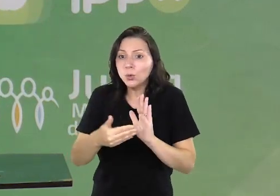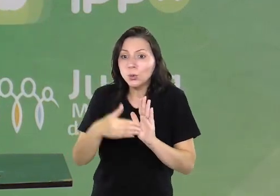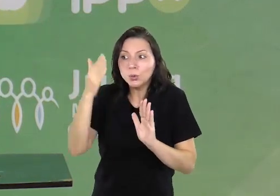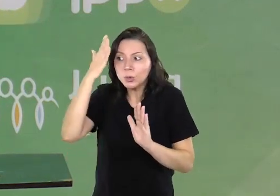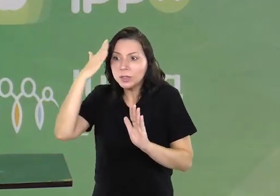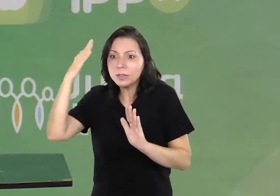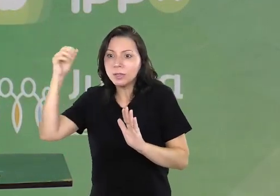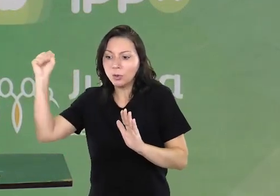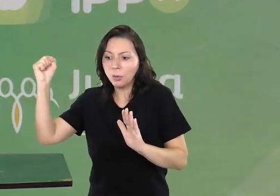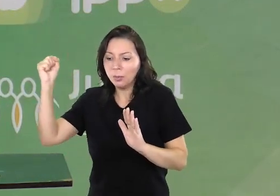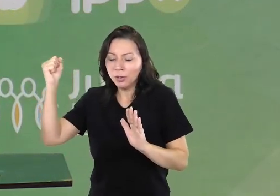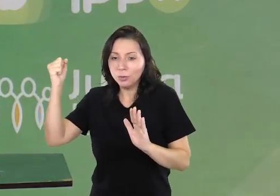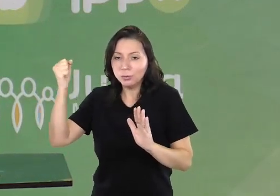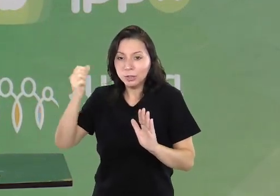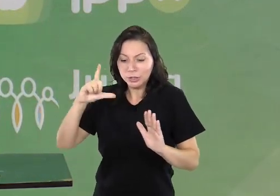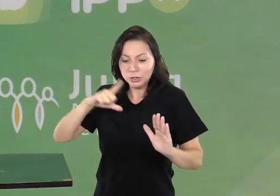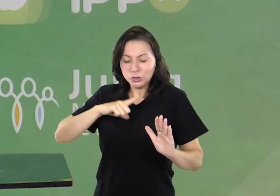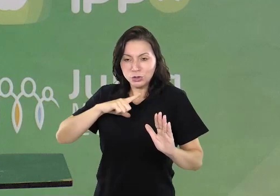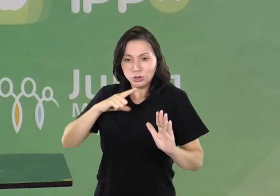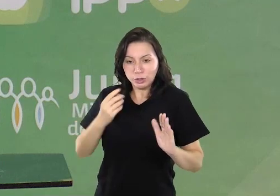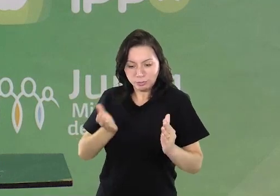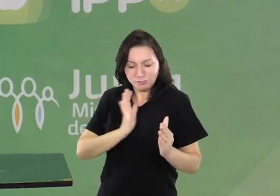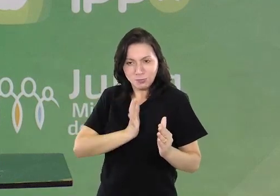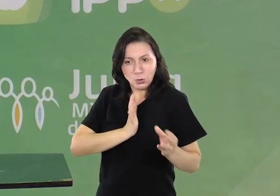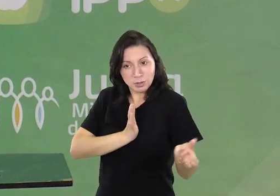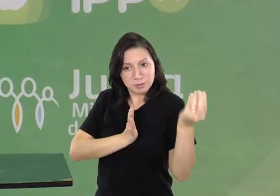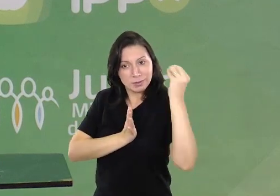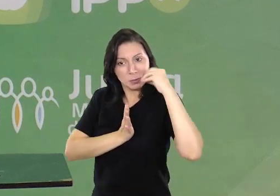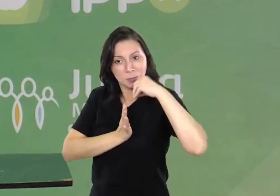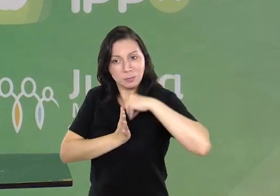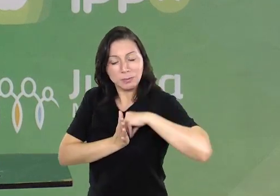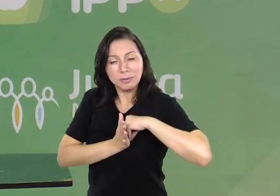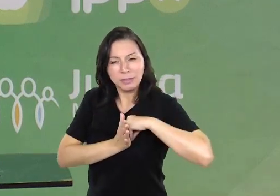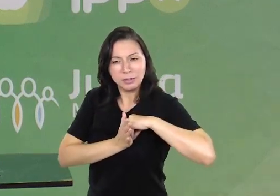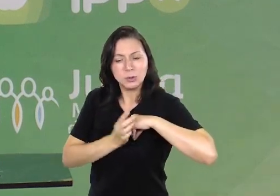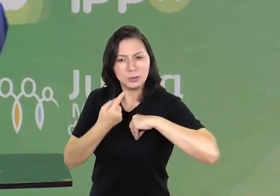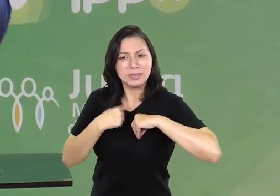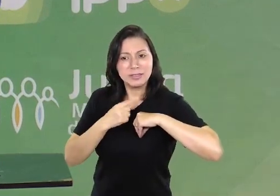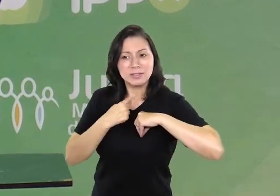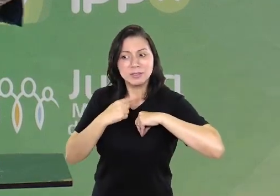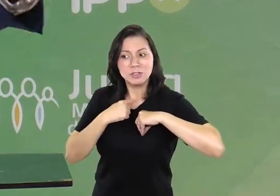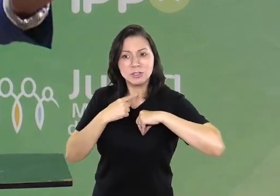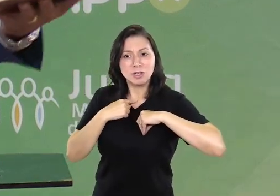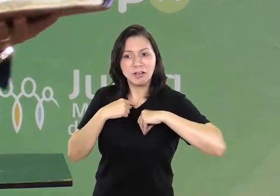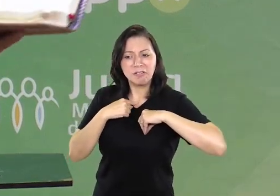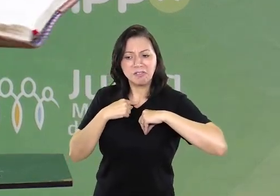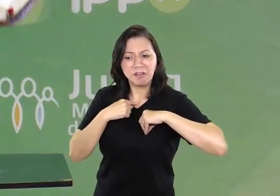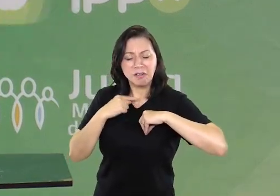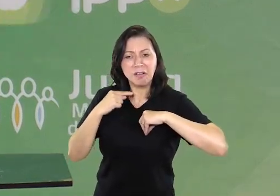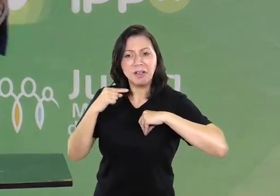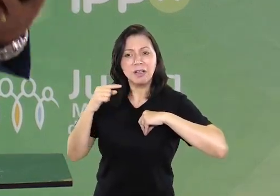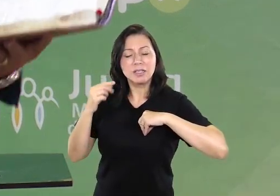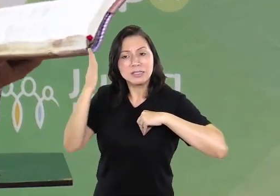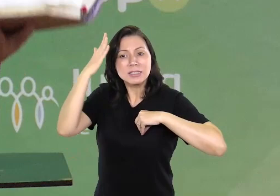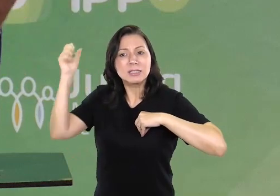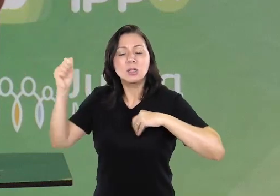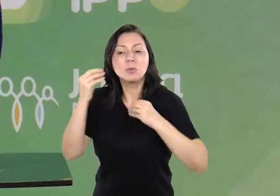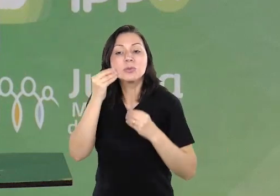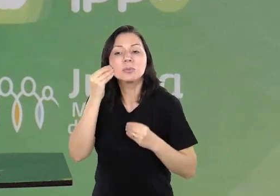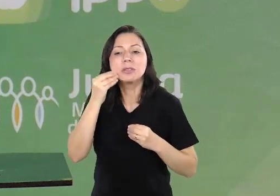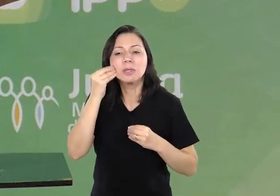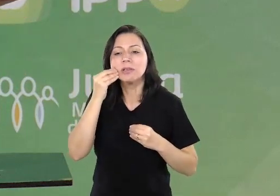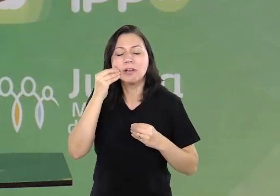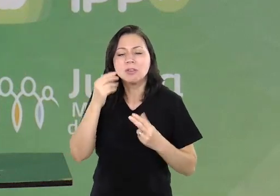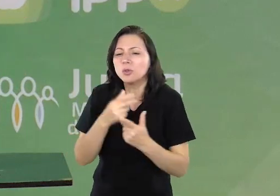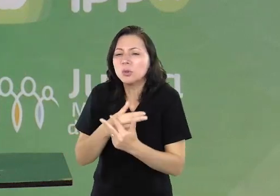coração que podia e tirava os pedidos e o coração pediu de novo ele atendia de novo ele era um homem dominado pelo sentimento pelas paixões da